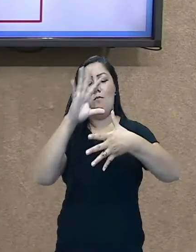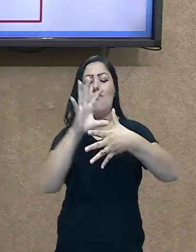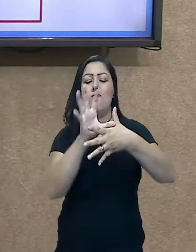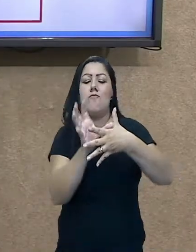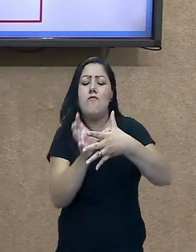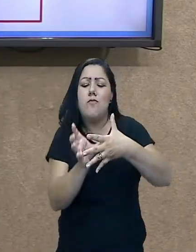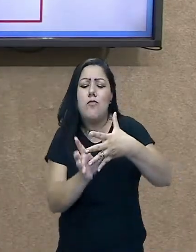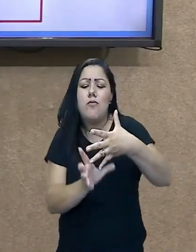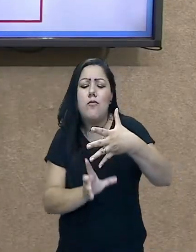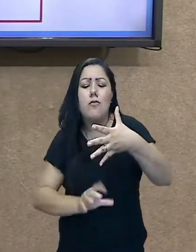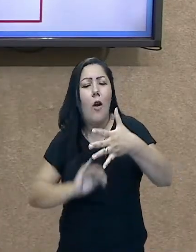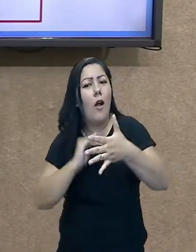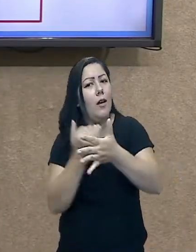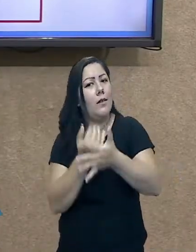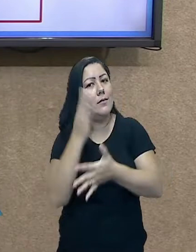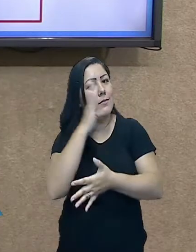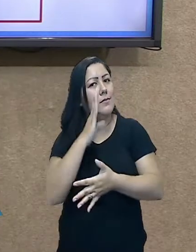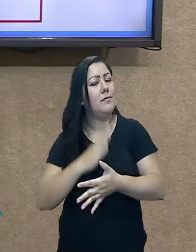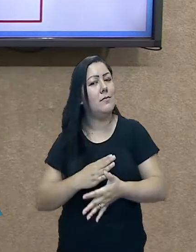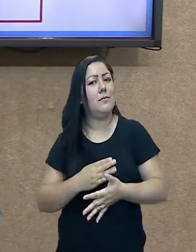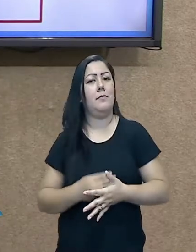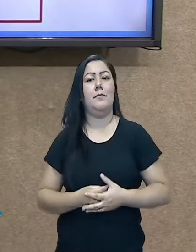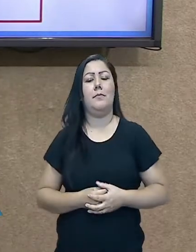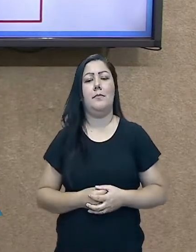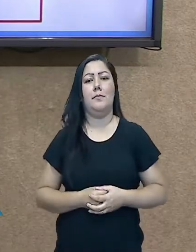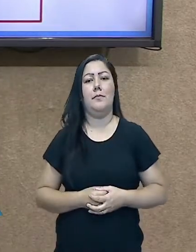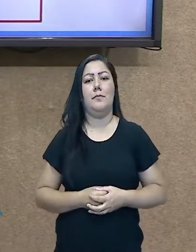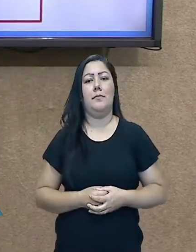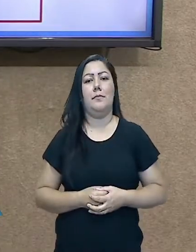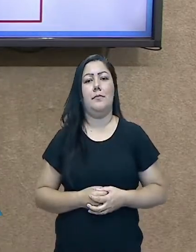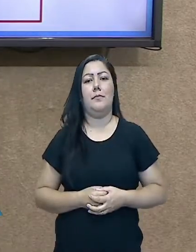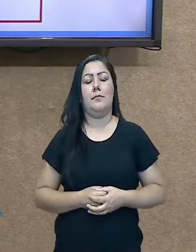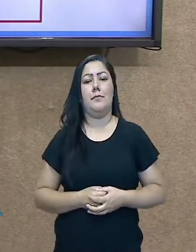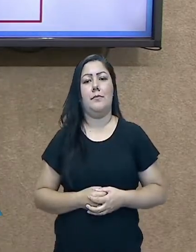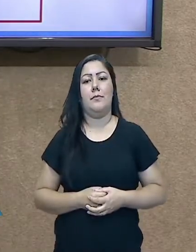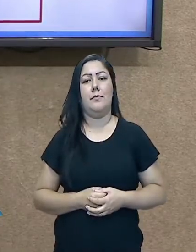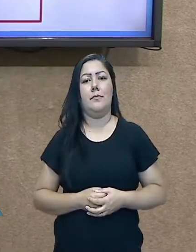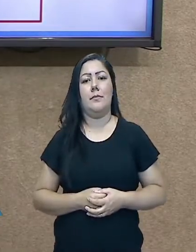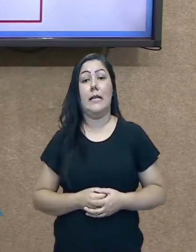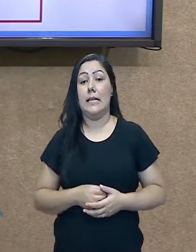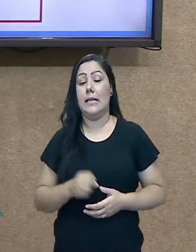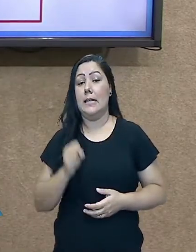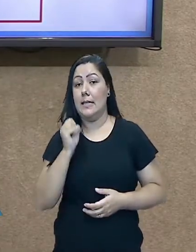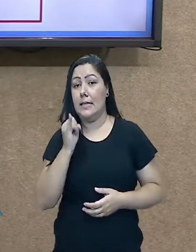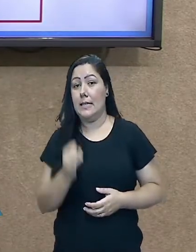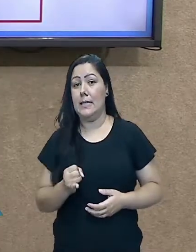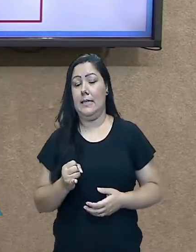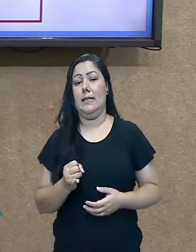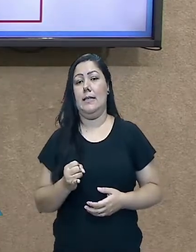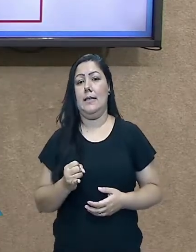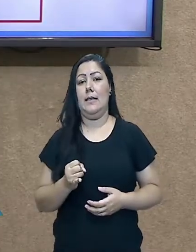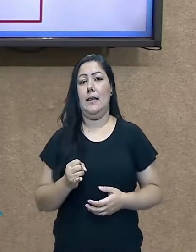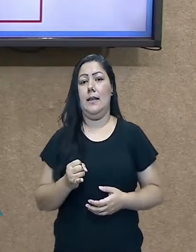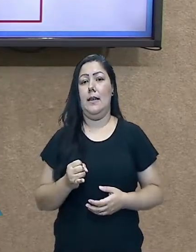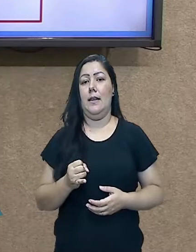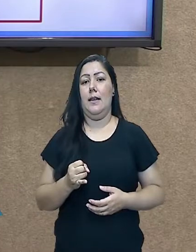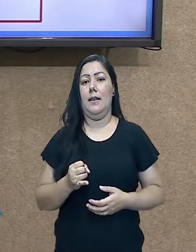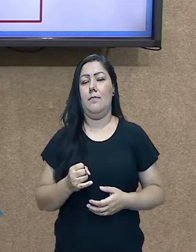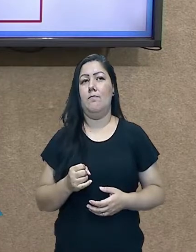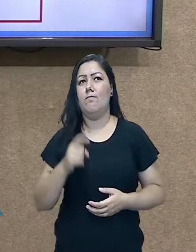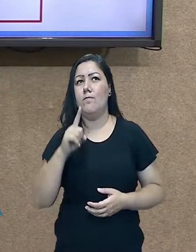americano. Se você olhar o Brasil só com a América do